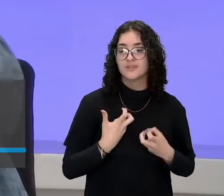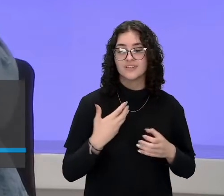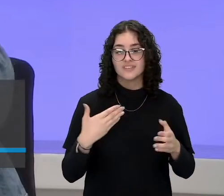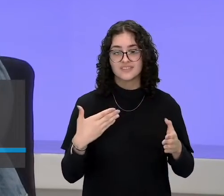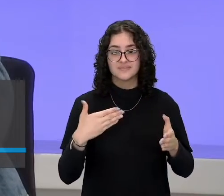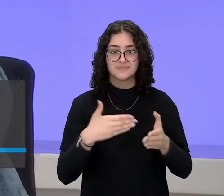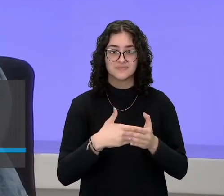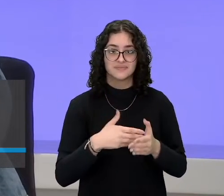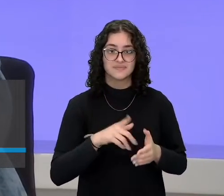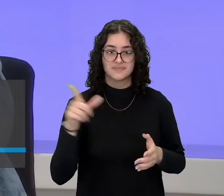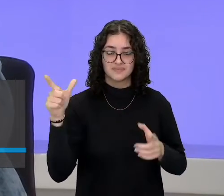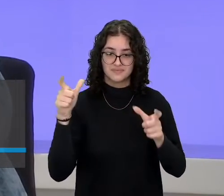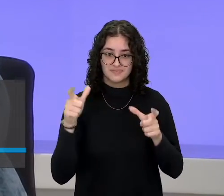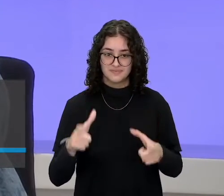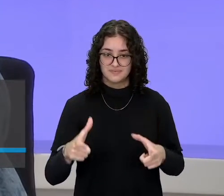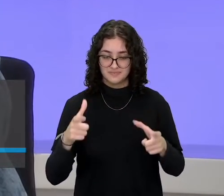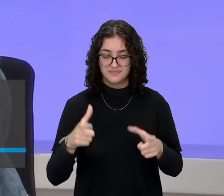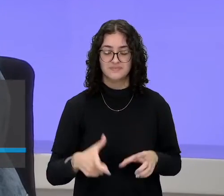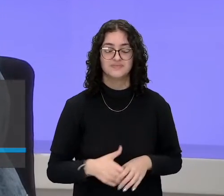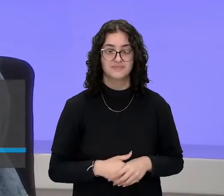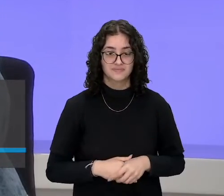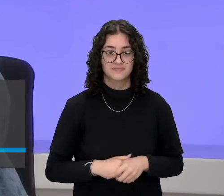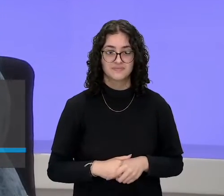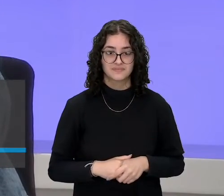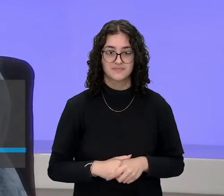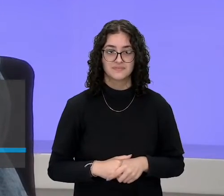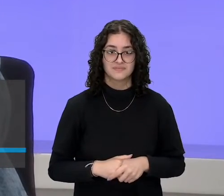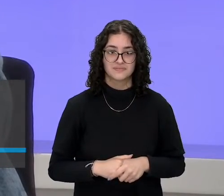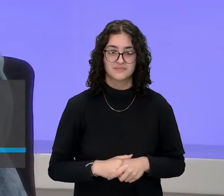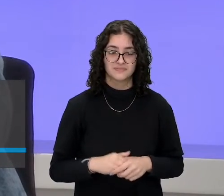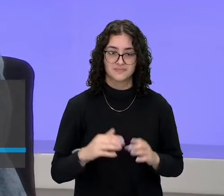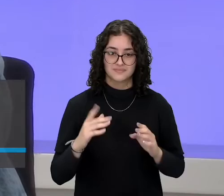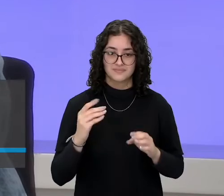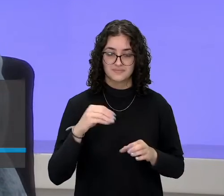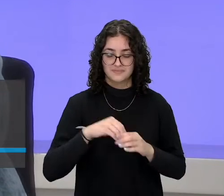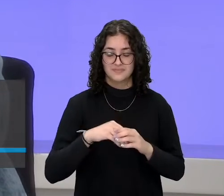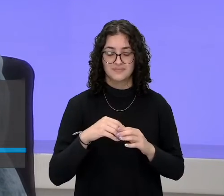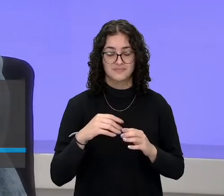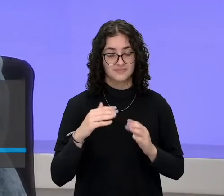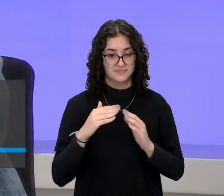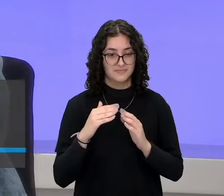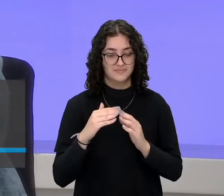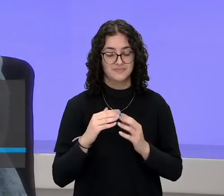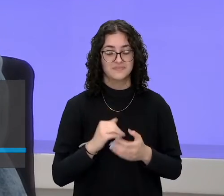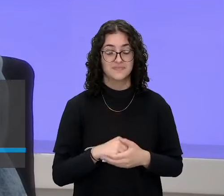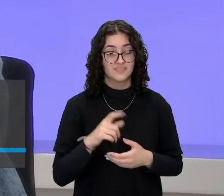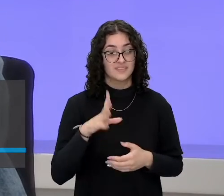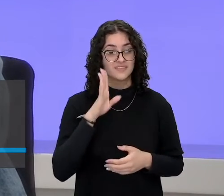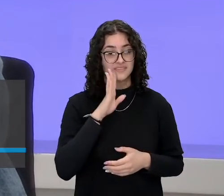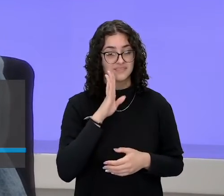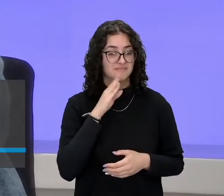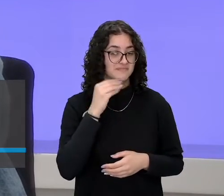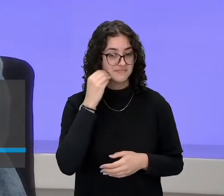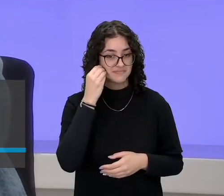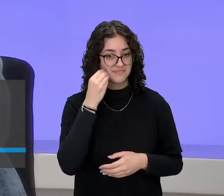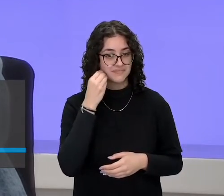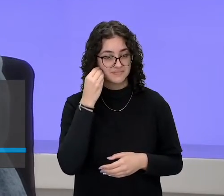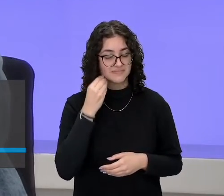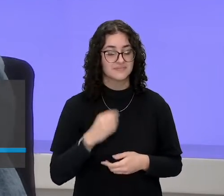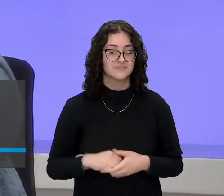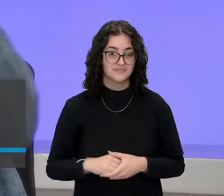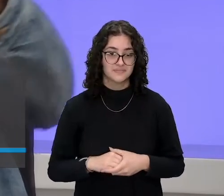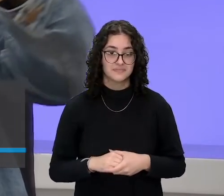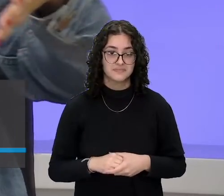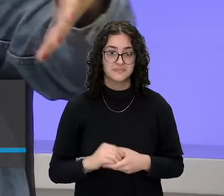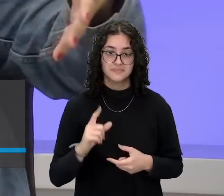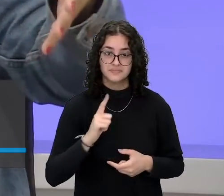até o local que a gente estava nos hospedando. Então, foi bem bacana essa experiência, né? Então, ver